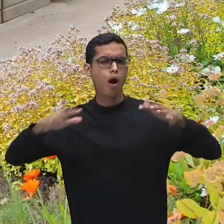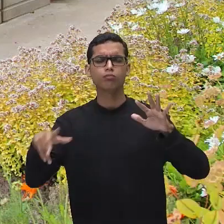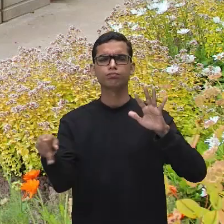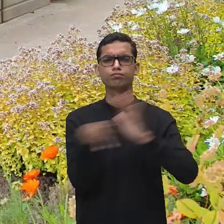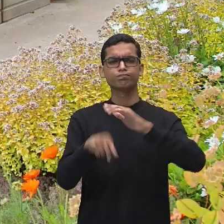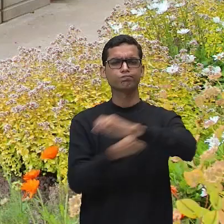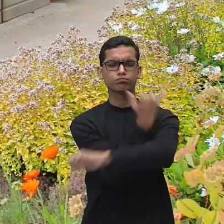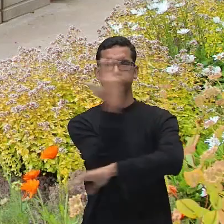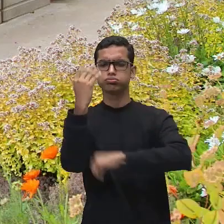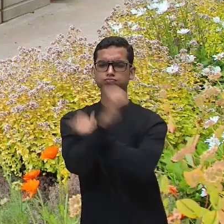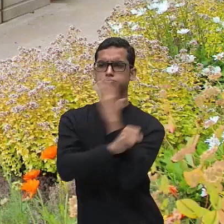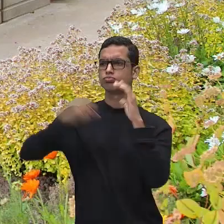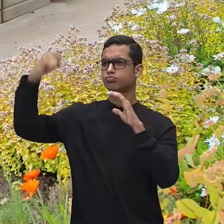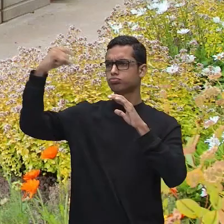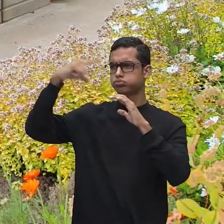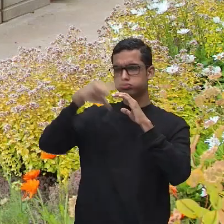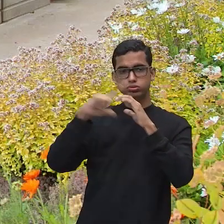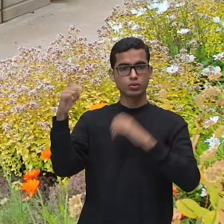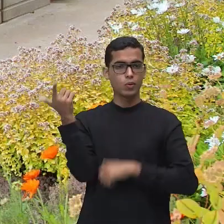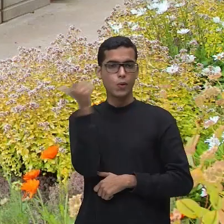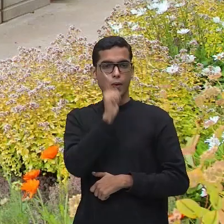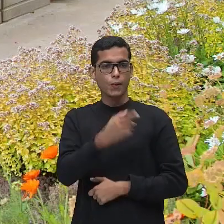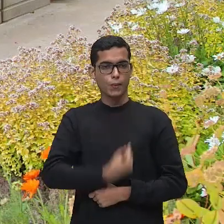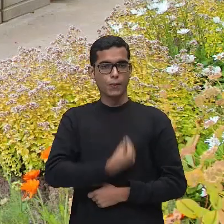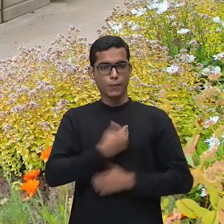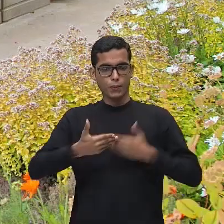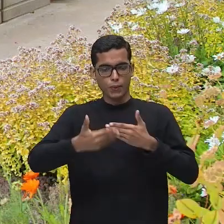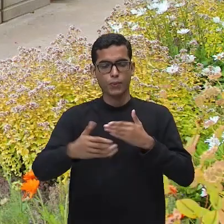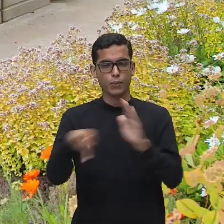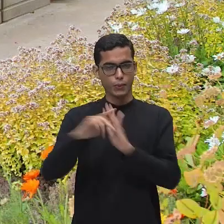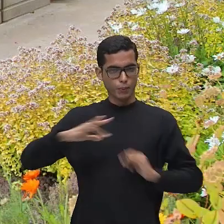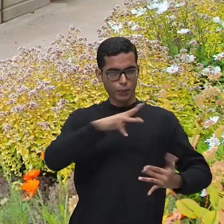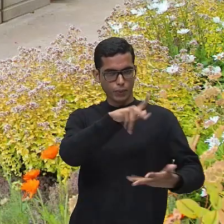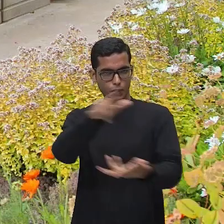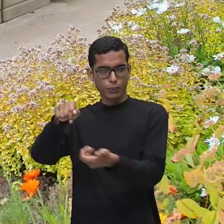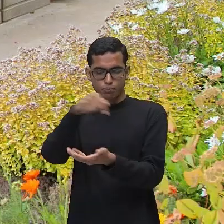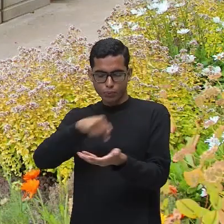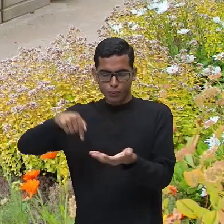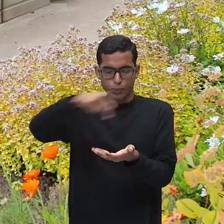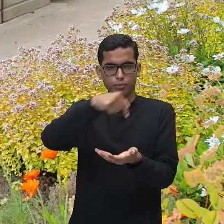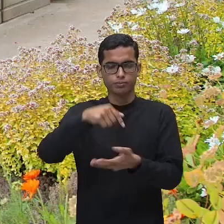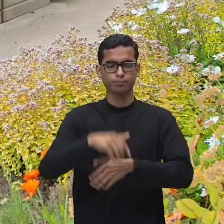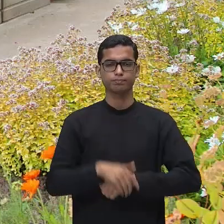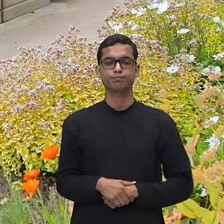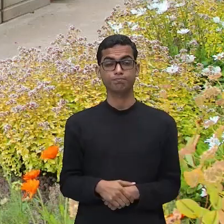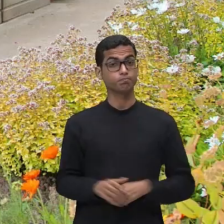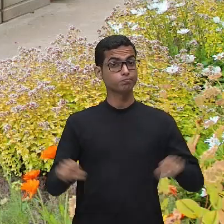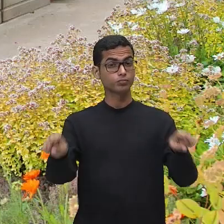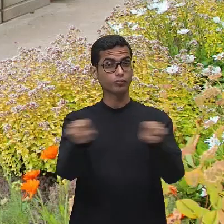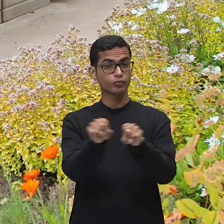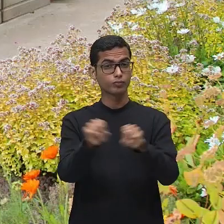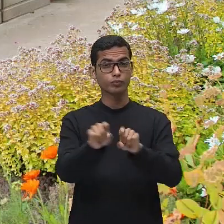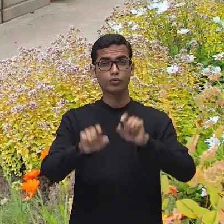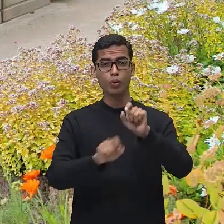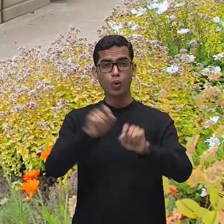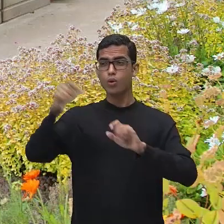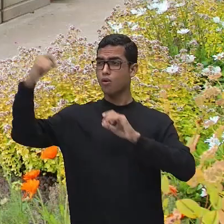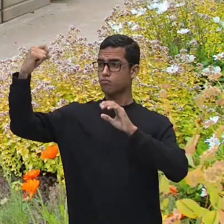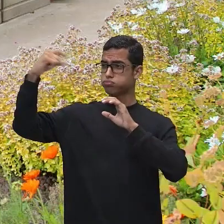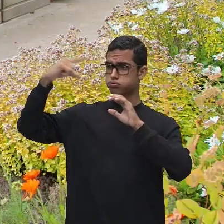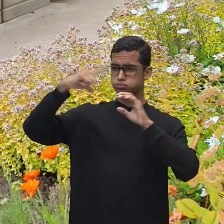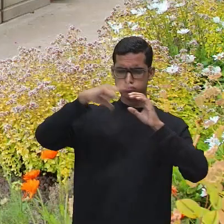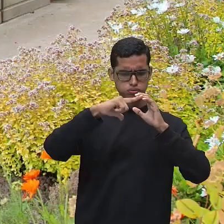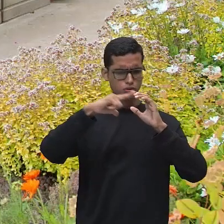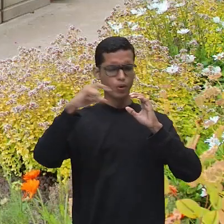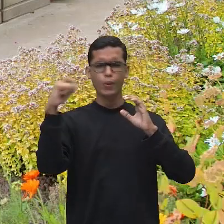natural para a existência de vida no nosso planeta. Além disso, o efeito estufa,